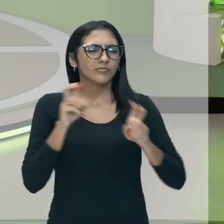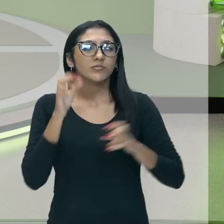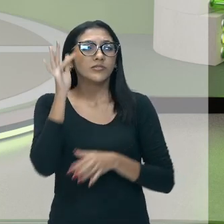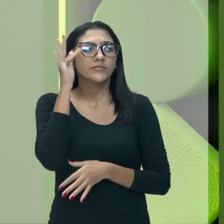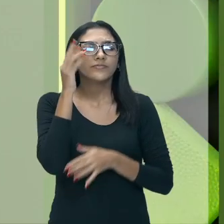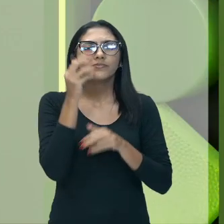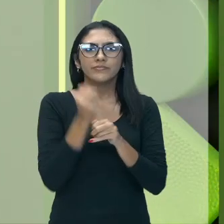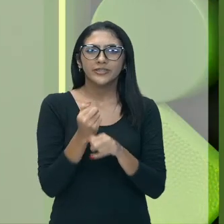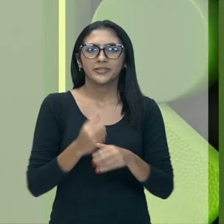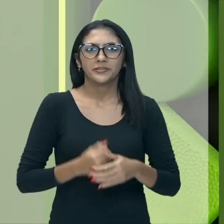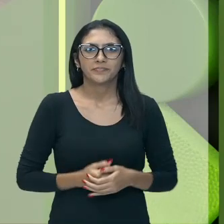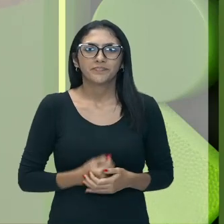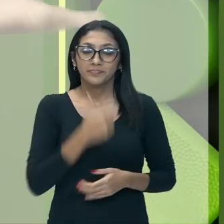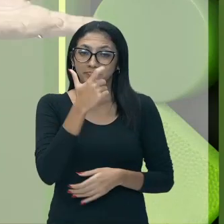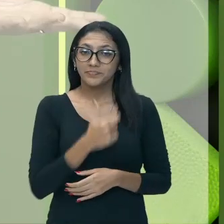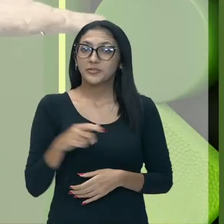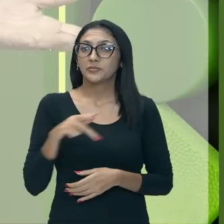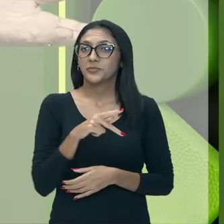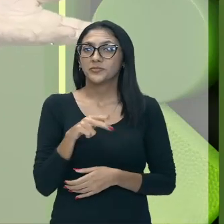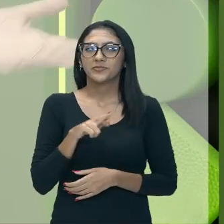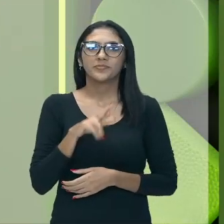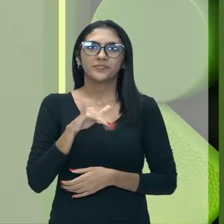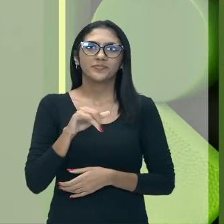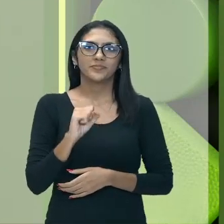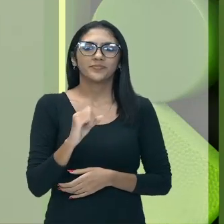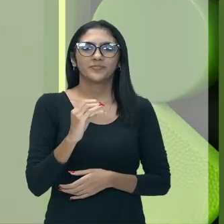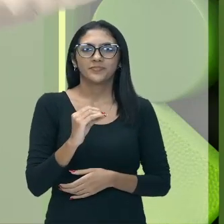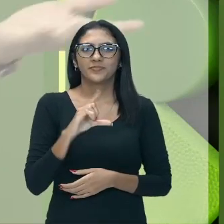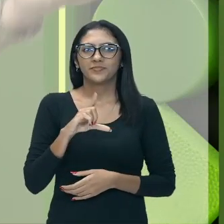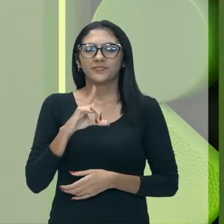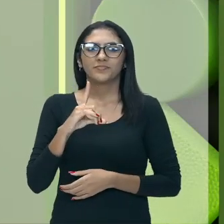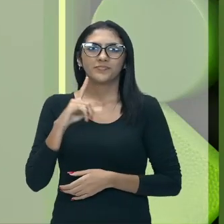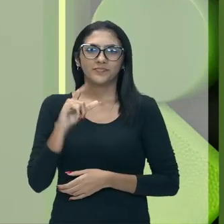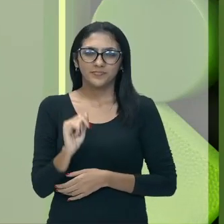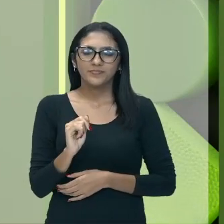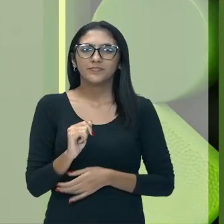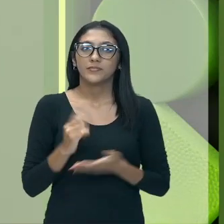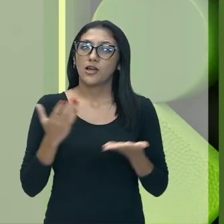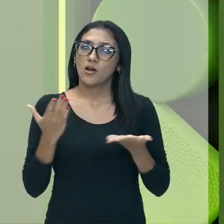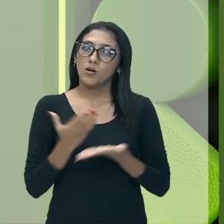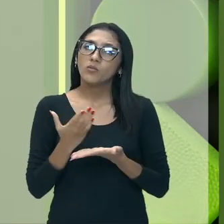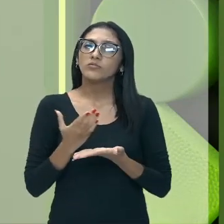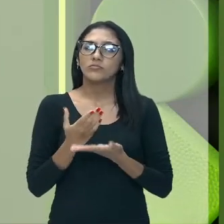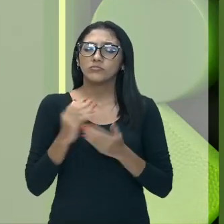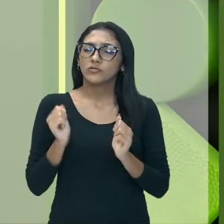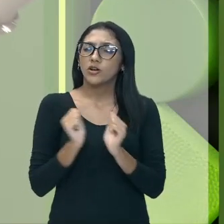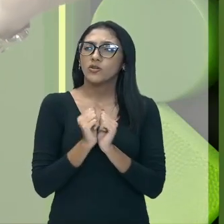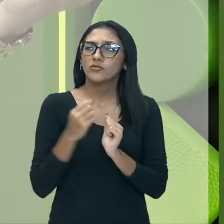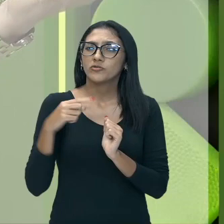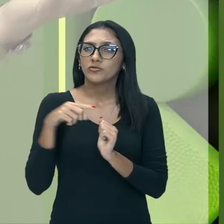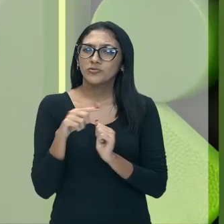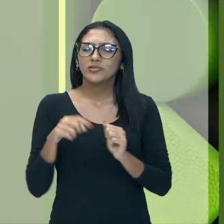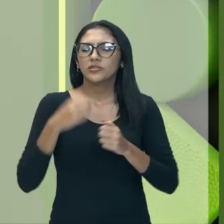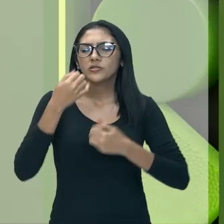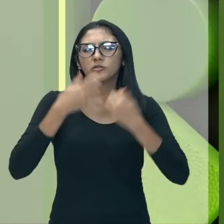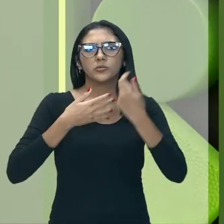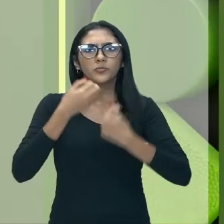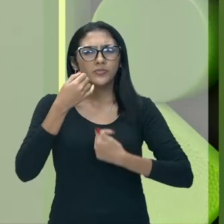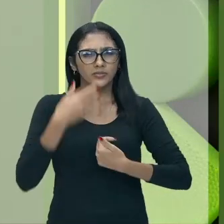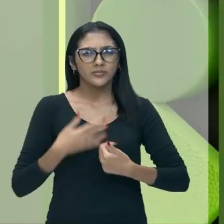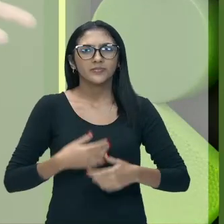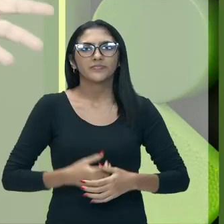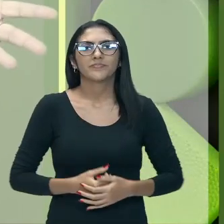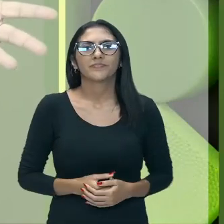física. Eu me chamo Risolda Farias e estarei com vocês aí falando do universo da